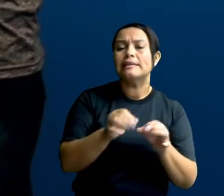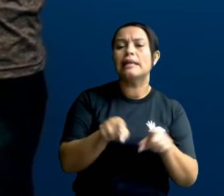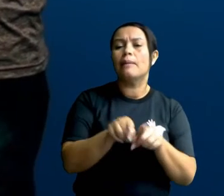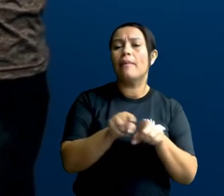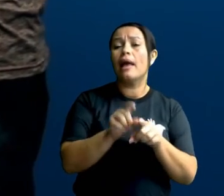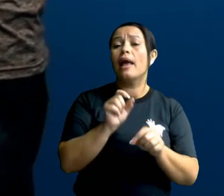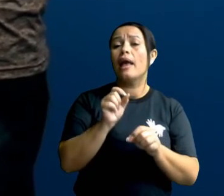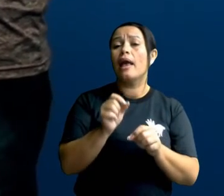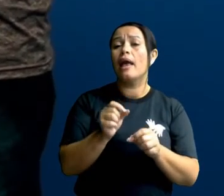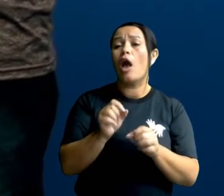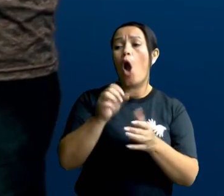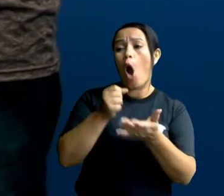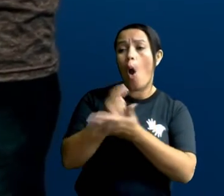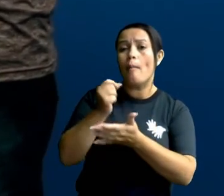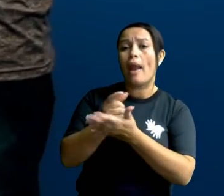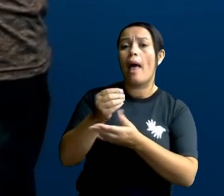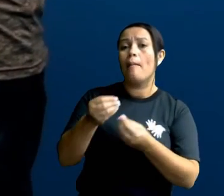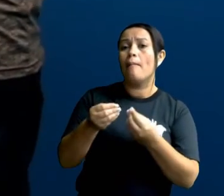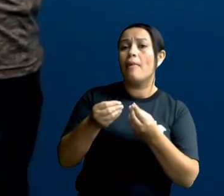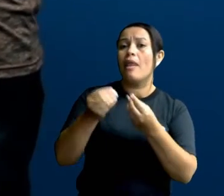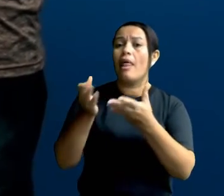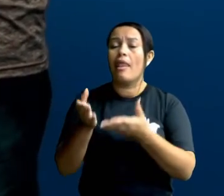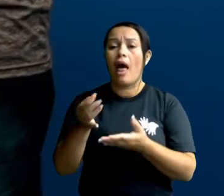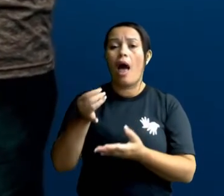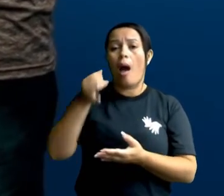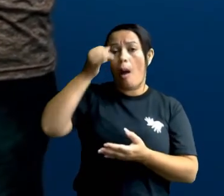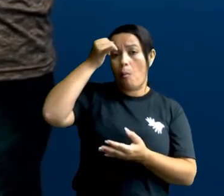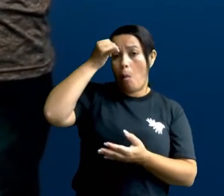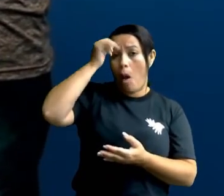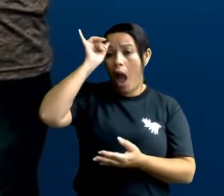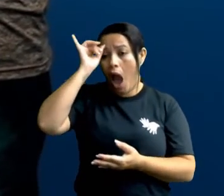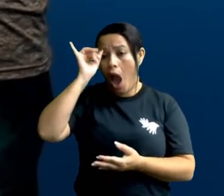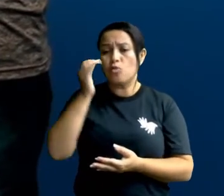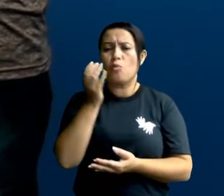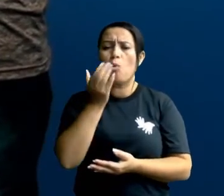consumo animal dentro do gado, aquele gado que vai para o corte para